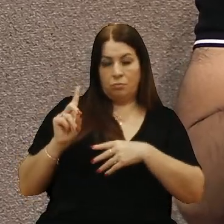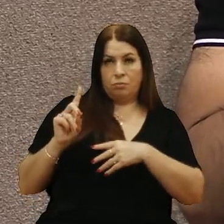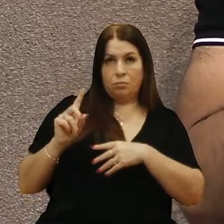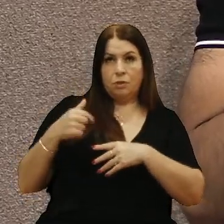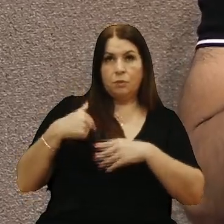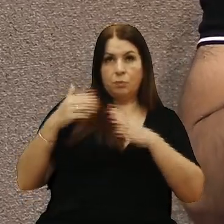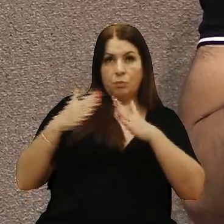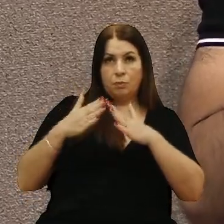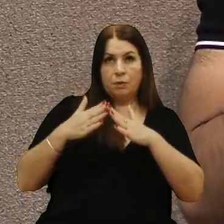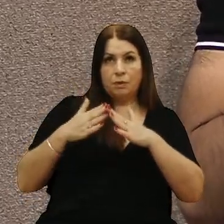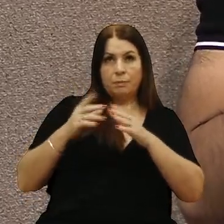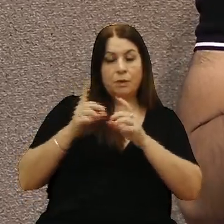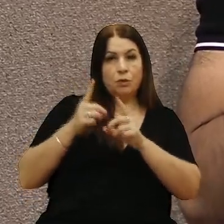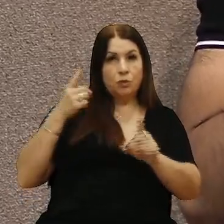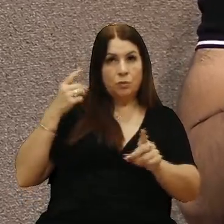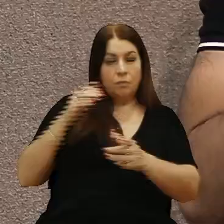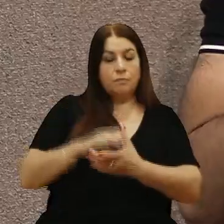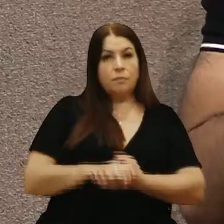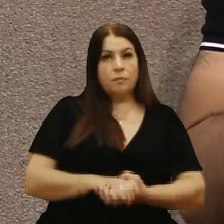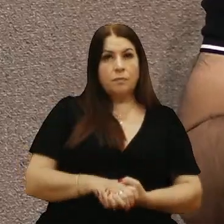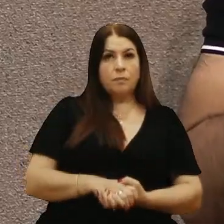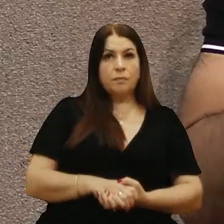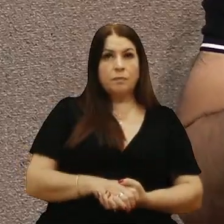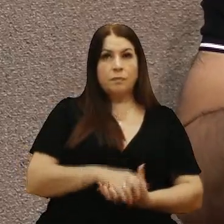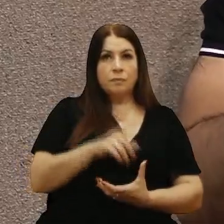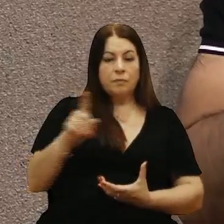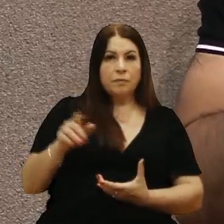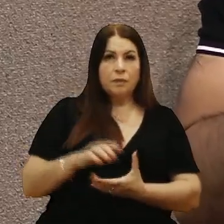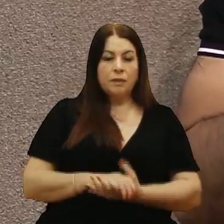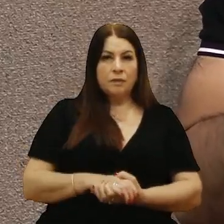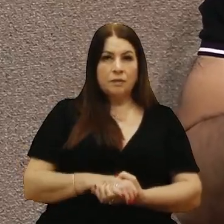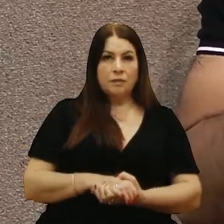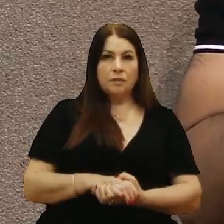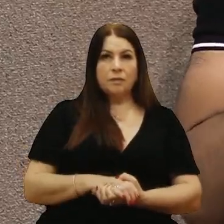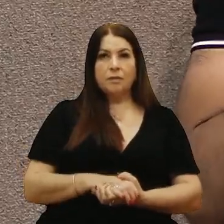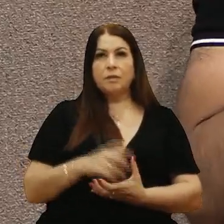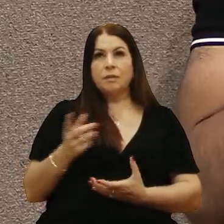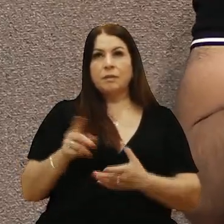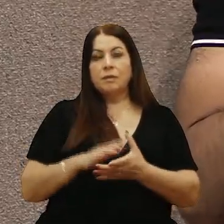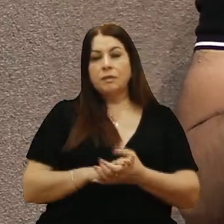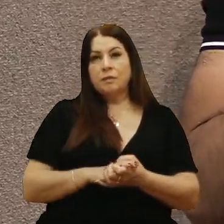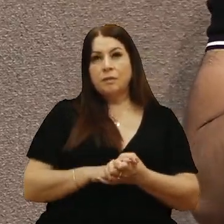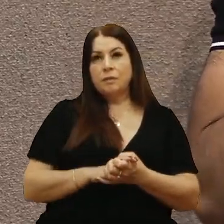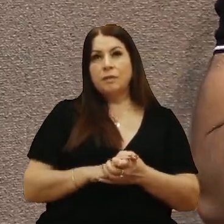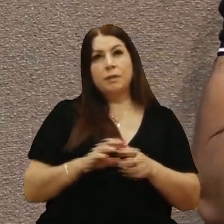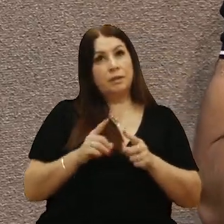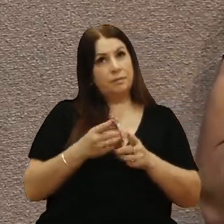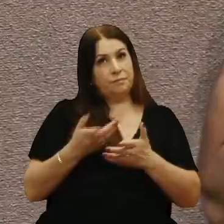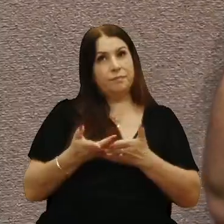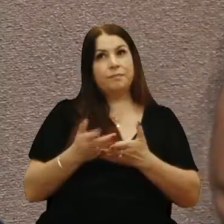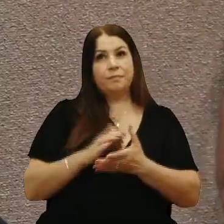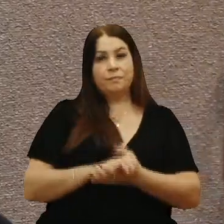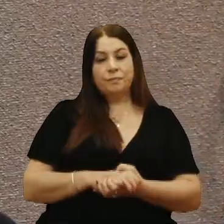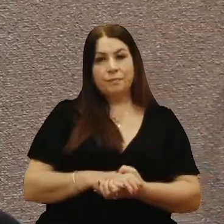Eu moro bem distante daquela região. O senhor mora lá, o senhor mora no centro, vereador Cláudio Libardi. O senhor mora pertinho daquele